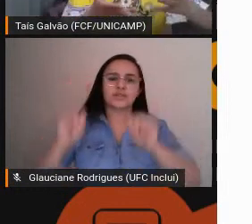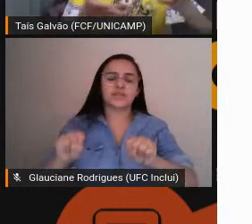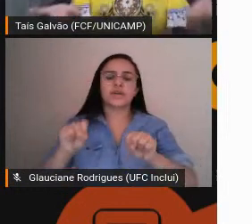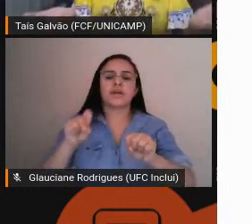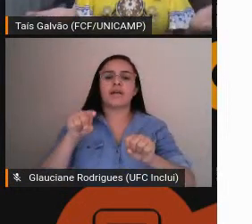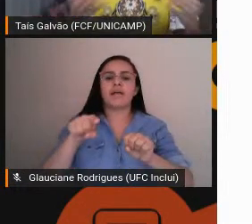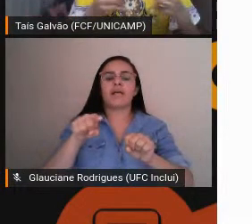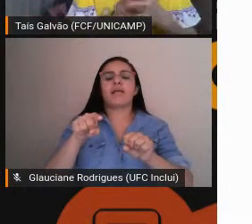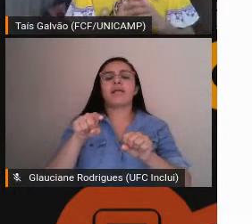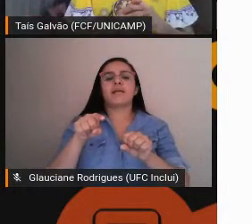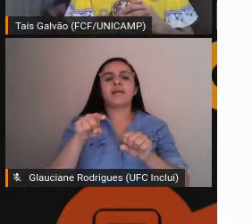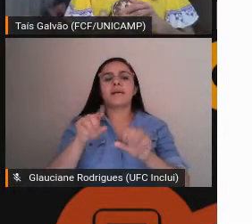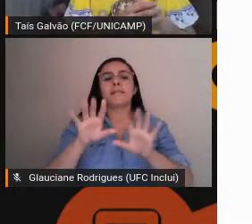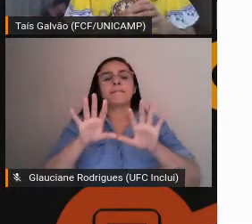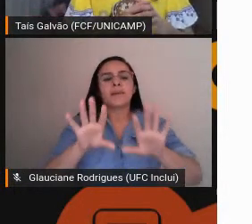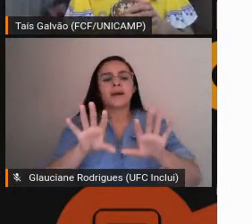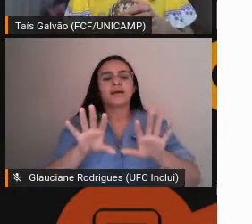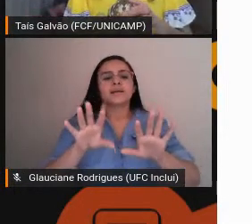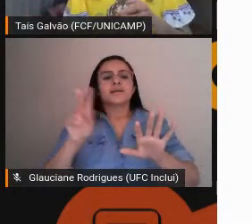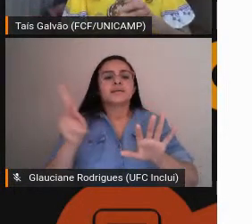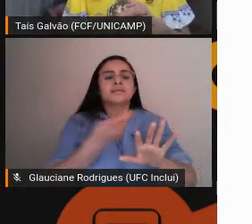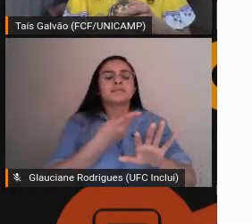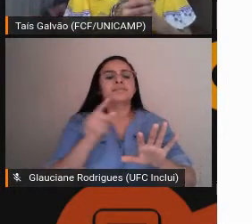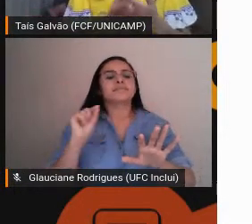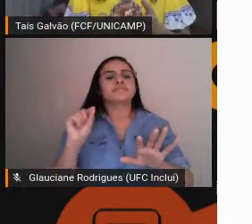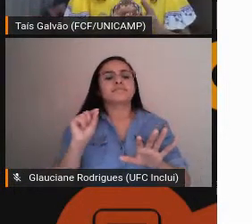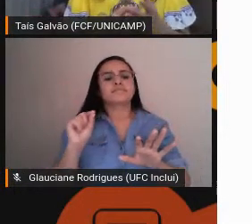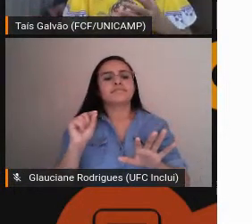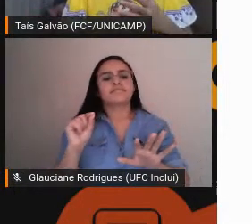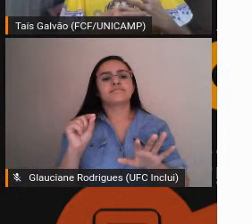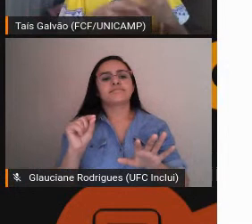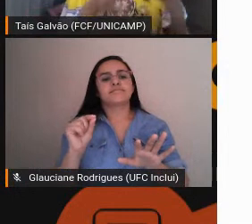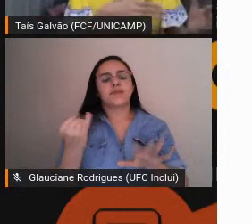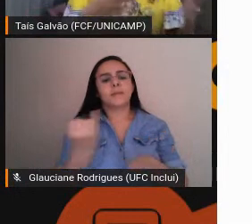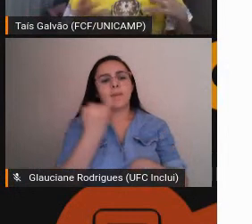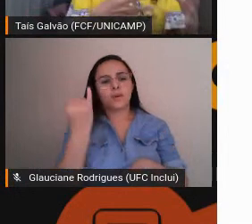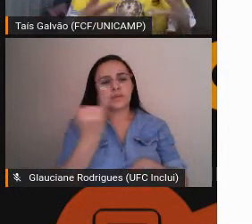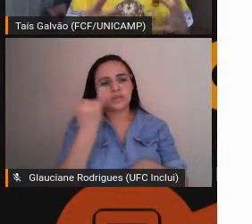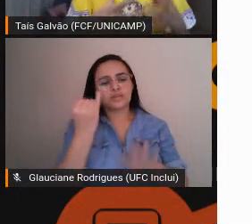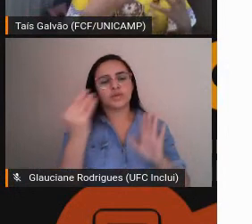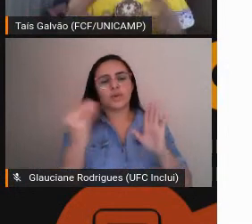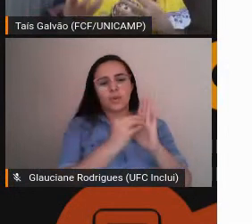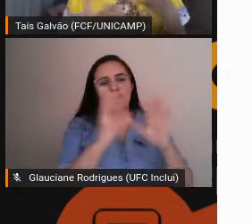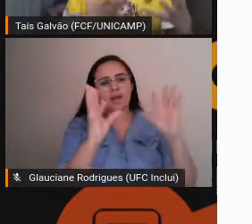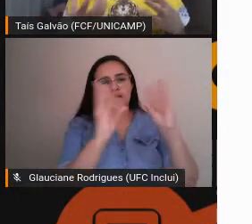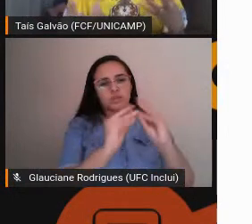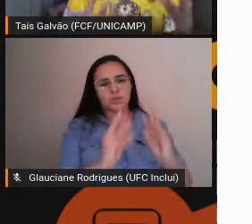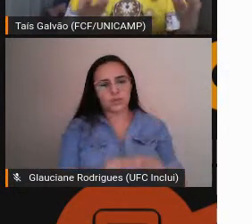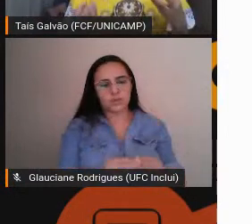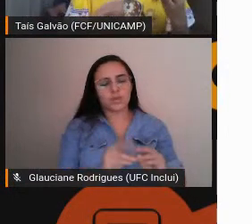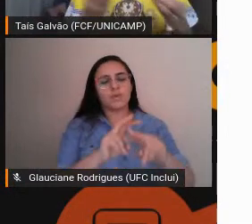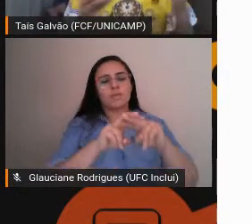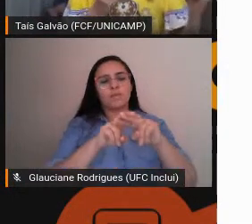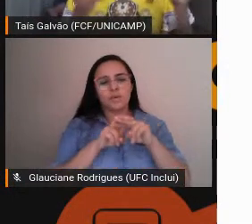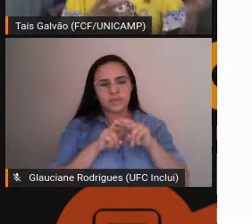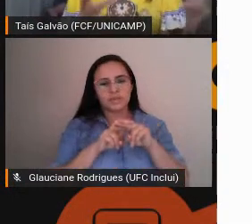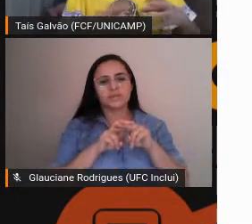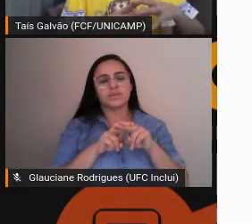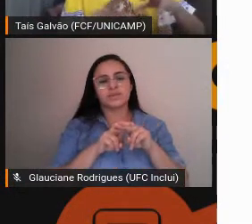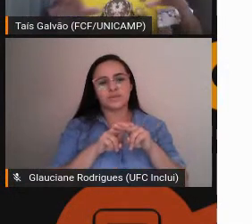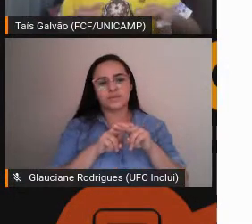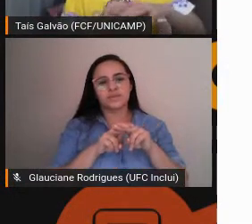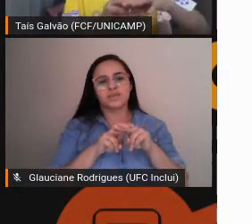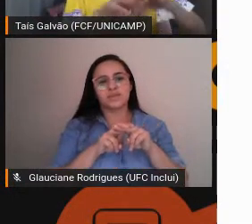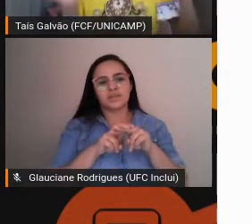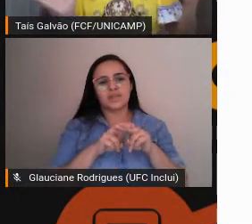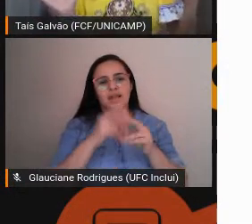evidência, porém, com vieses importantes. Então, por esse motivo que a gente não pode só